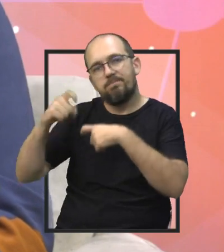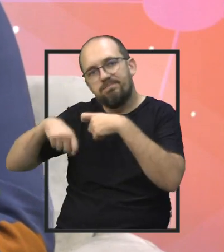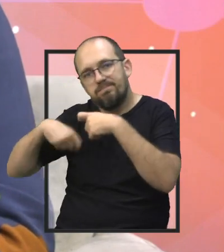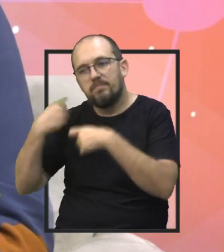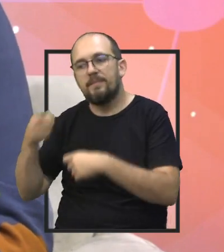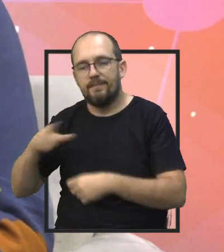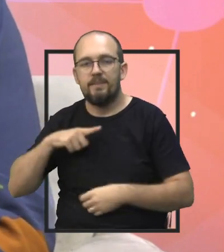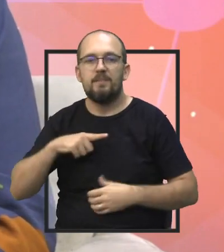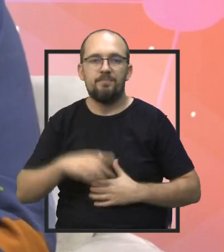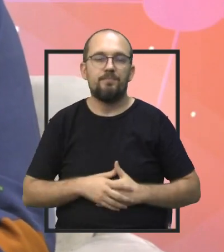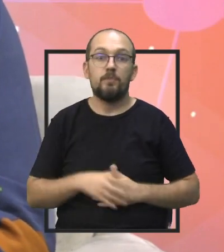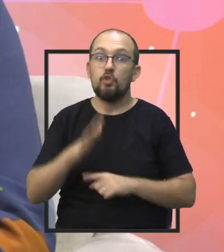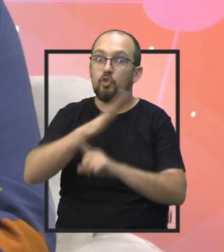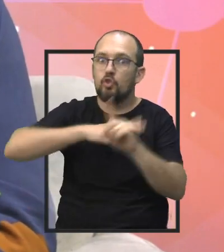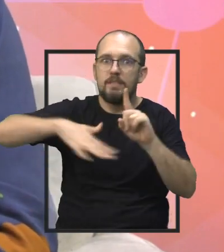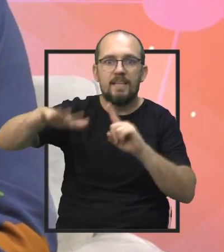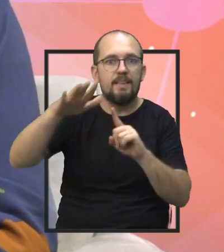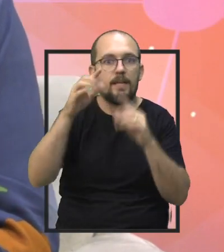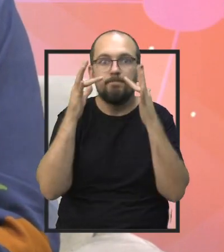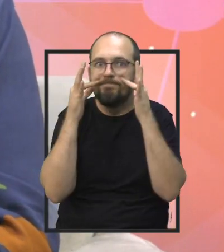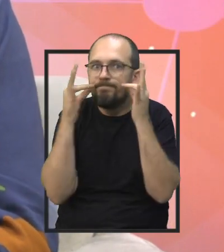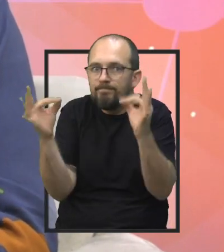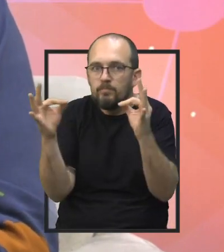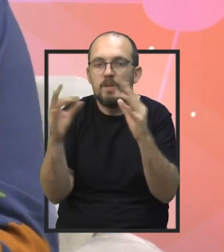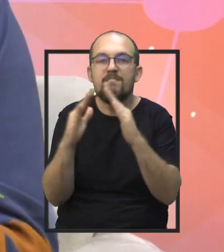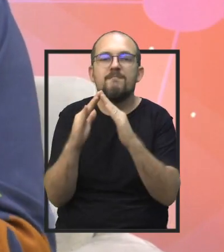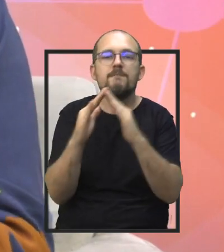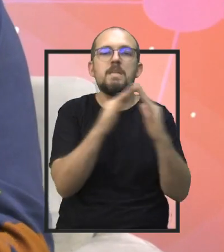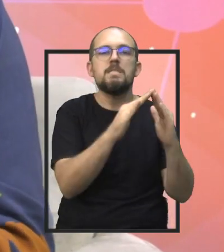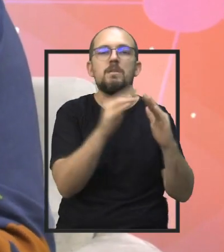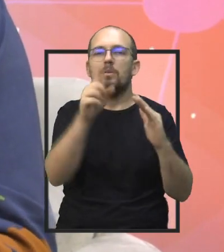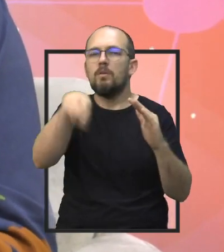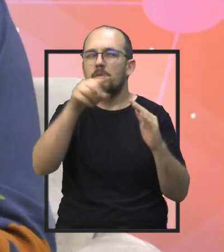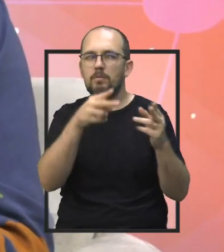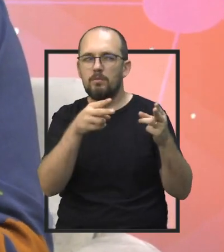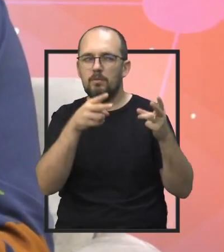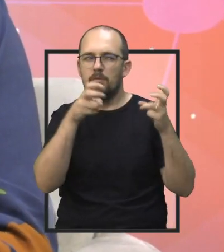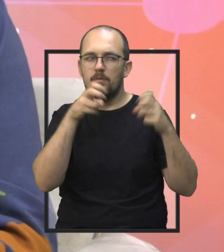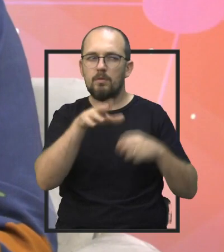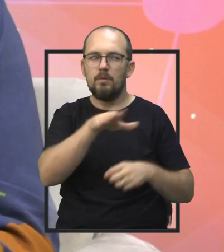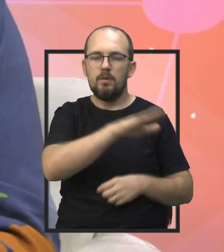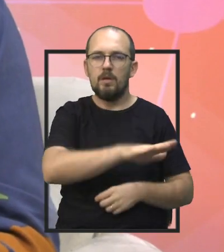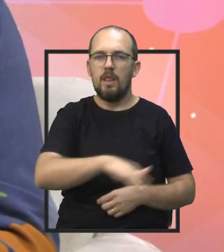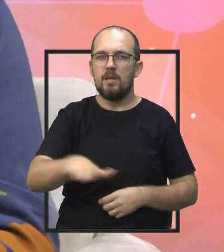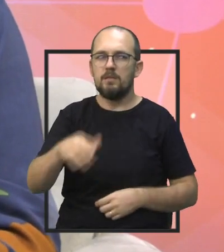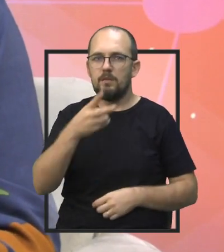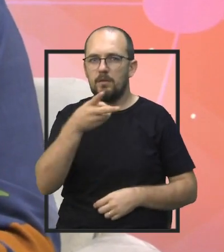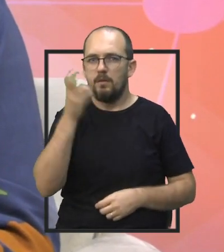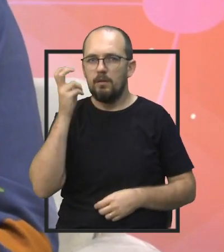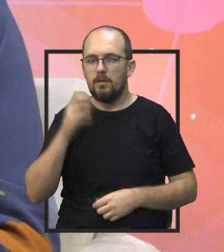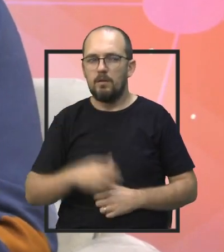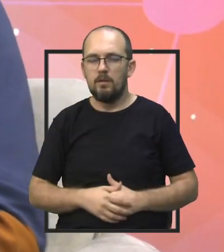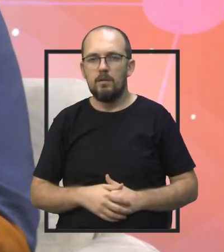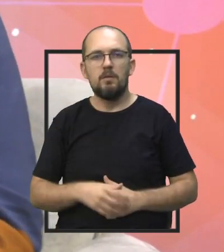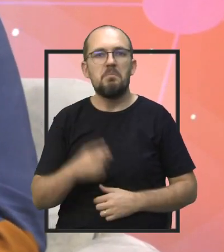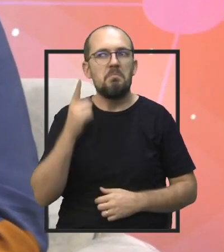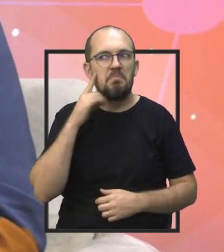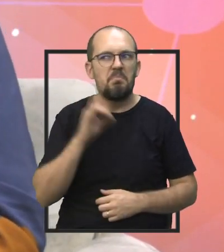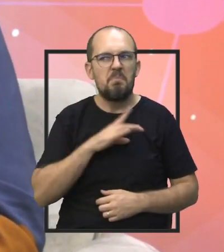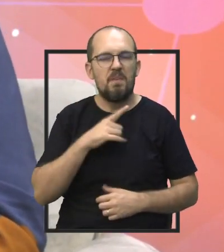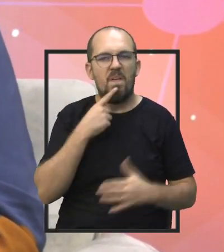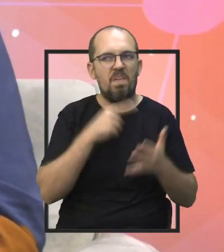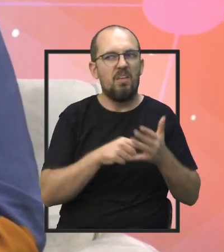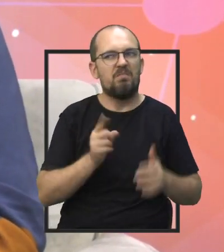da sociedade também, de vizinhos que identificam qualquer comportamento estranho ali com a criança, né? Não tenham medo